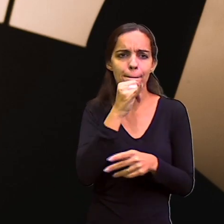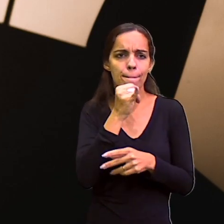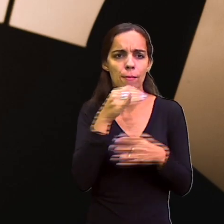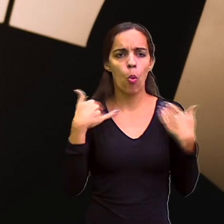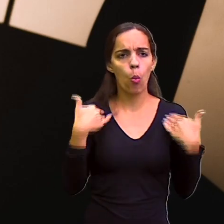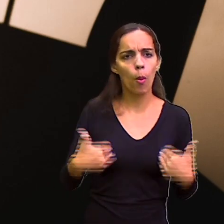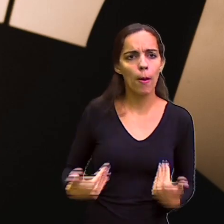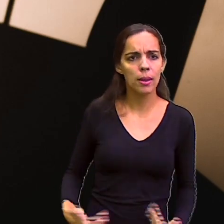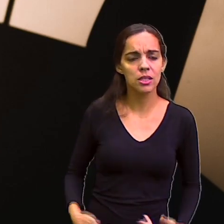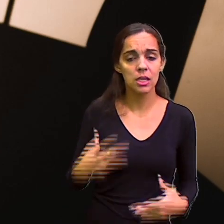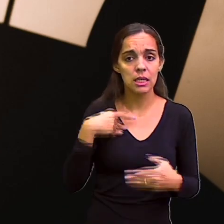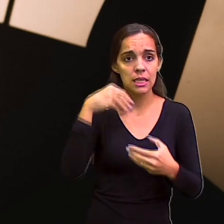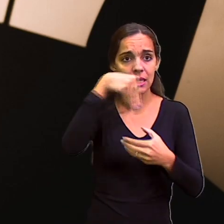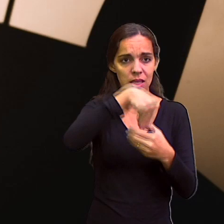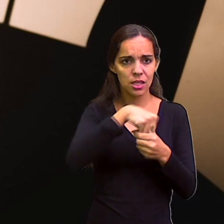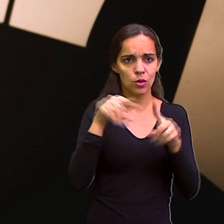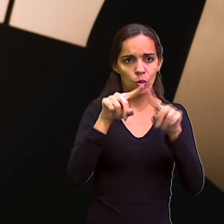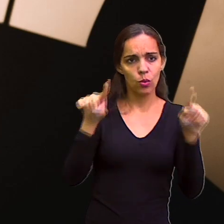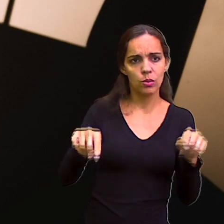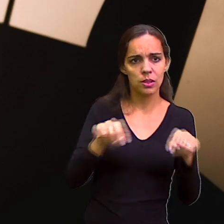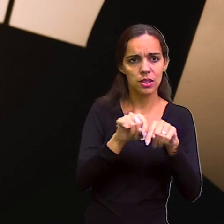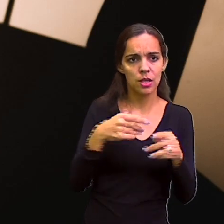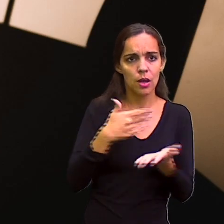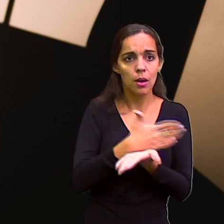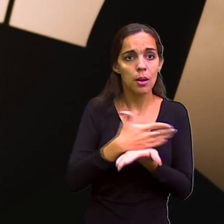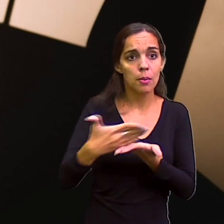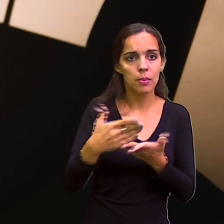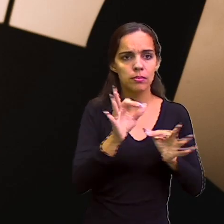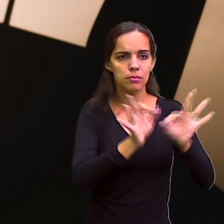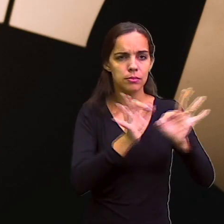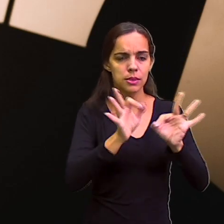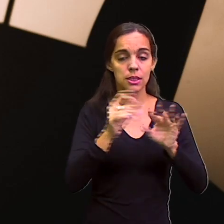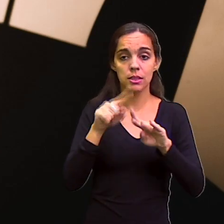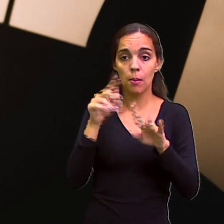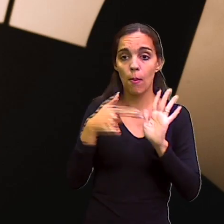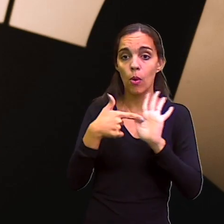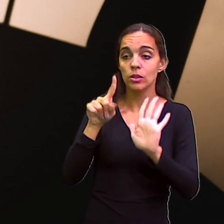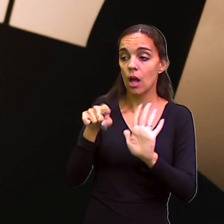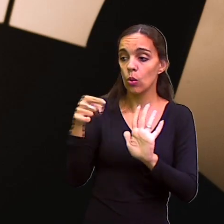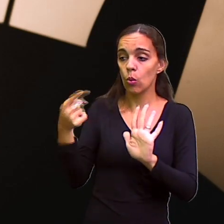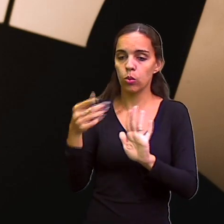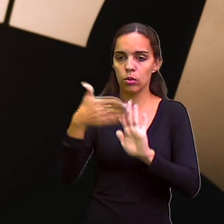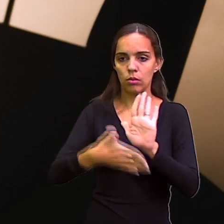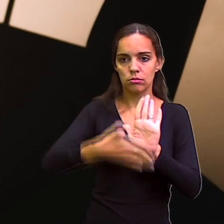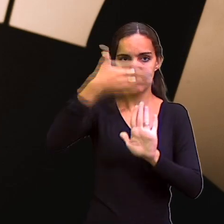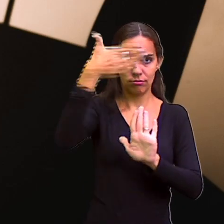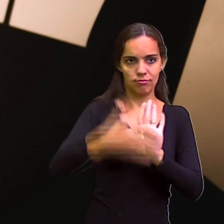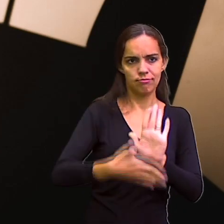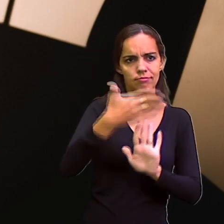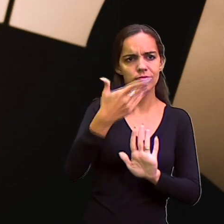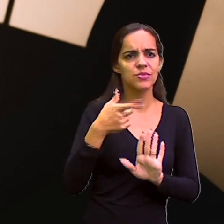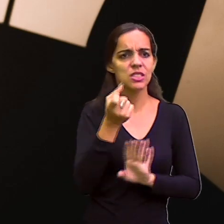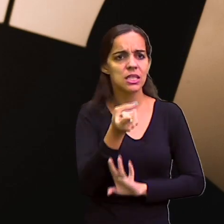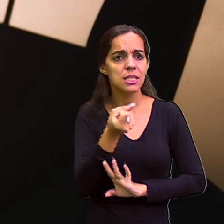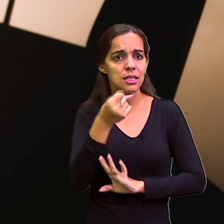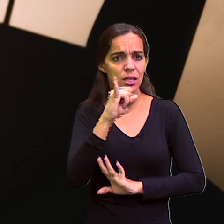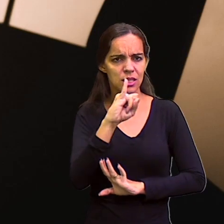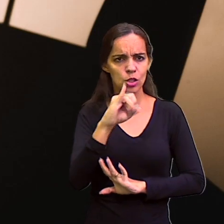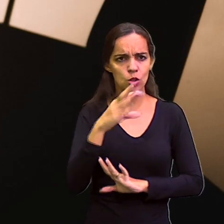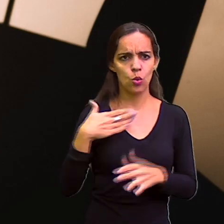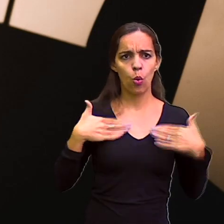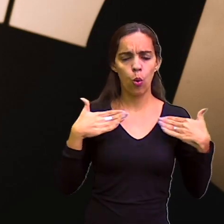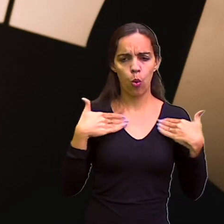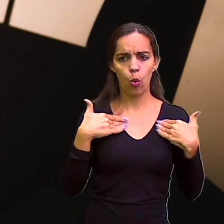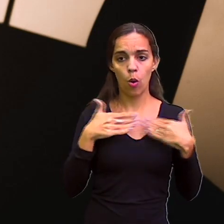corpo dentro do cone, sua sombra estará projetada na tela. Por outro lado, se o corpo estiver fora